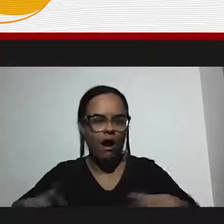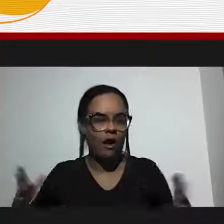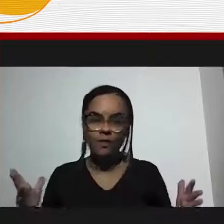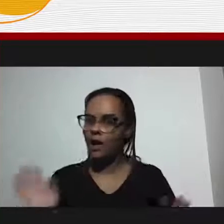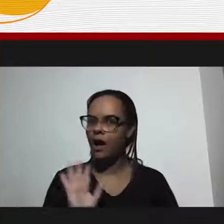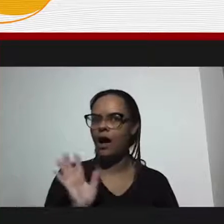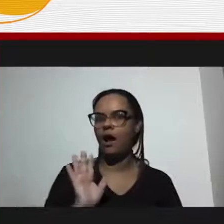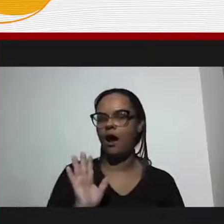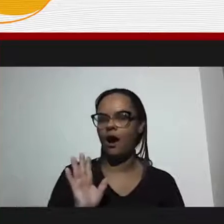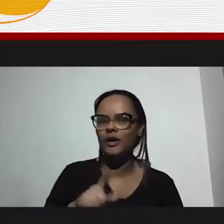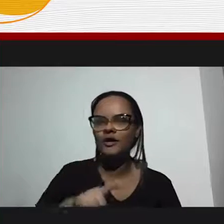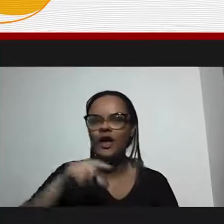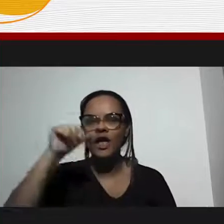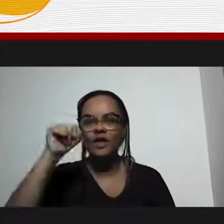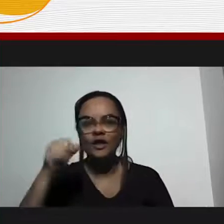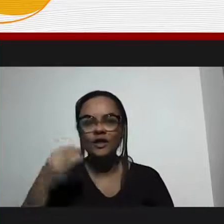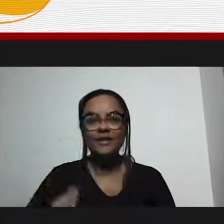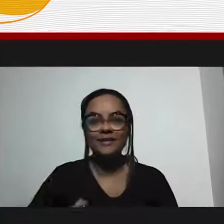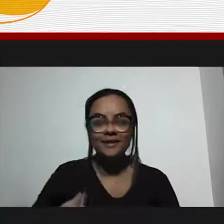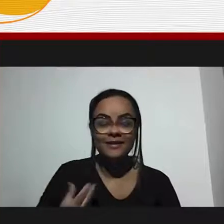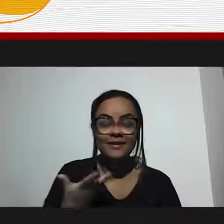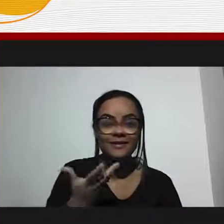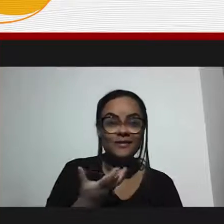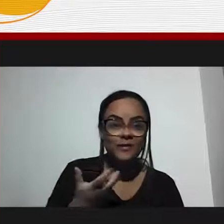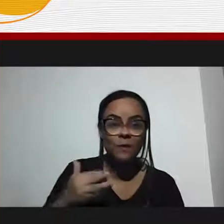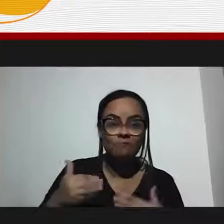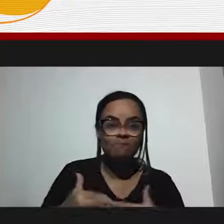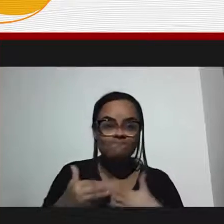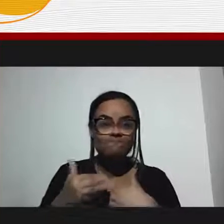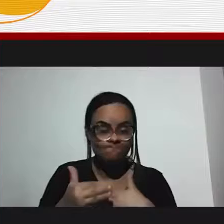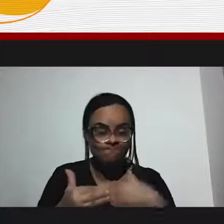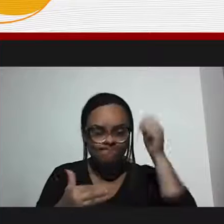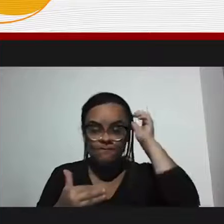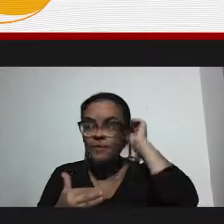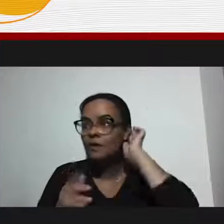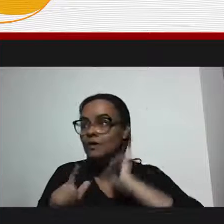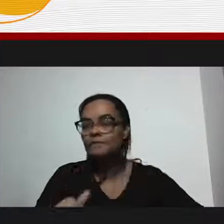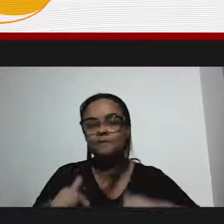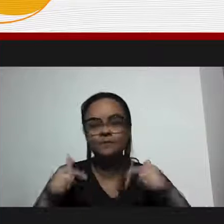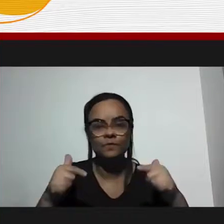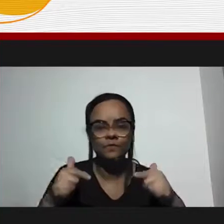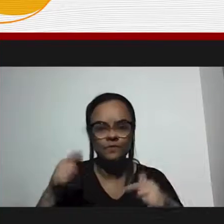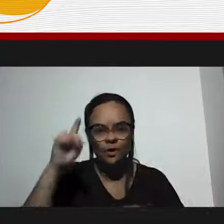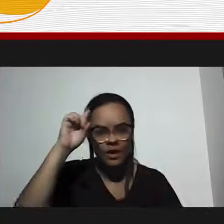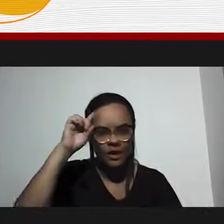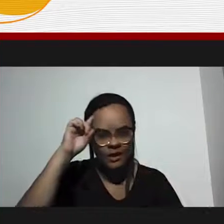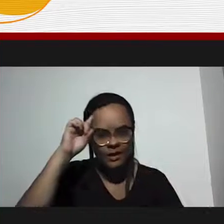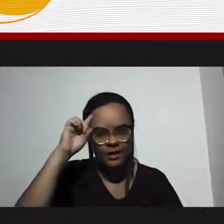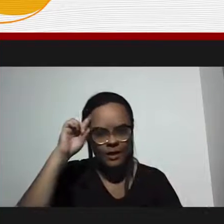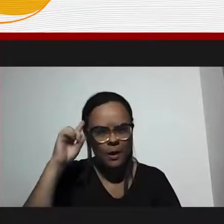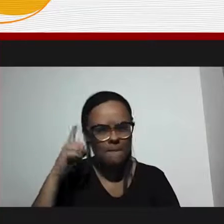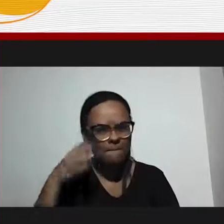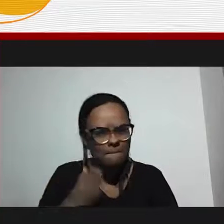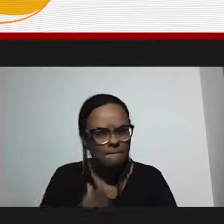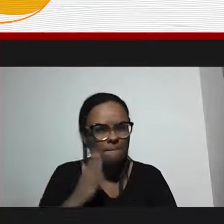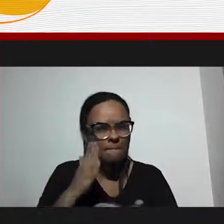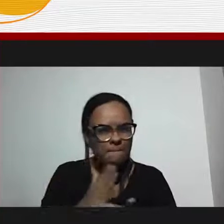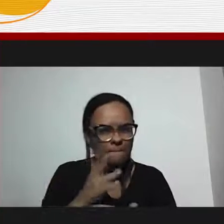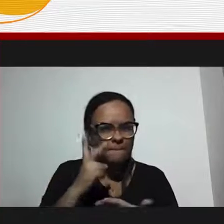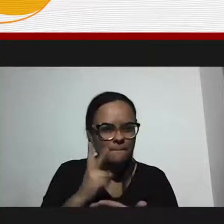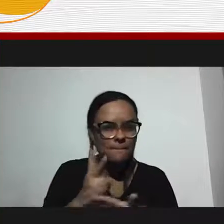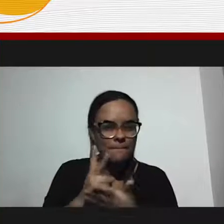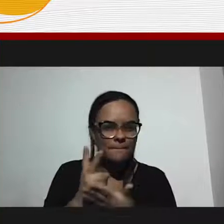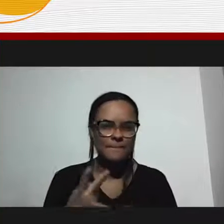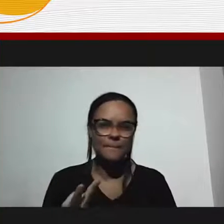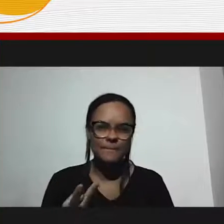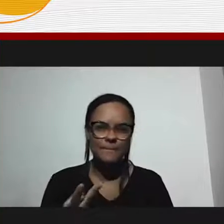Mas não foi essa escolha que o Clodoaldo fez. O Clodoaldo continua trabalhando, dioturnamente para